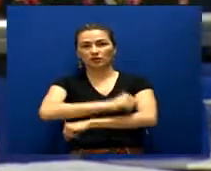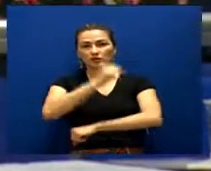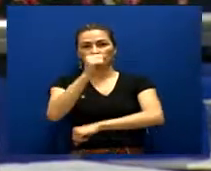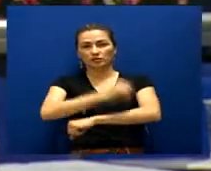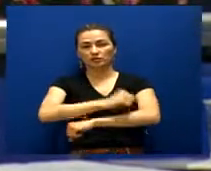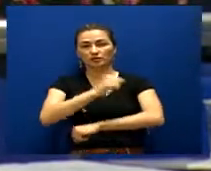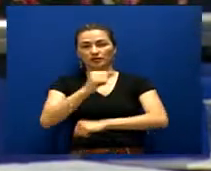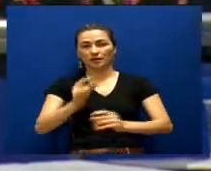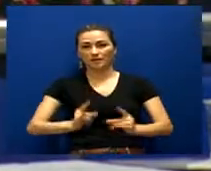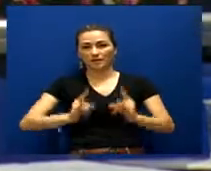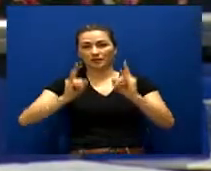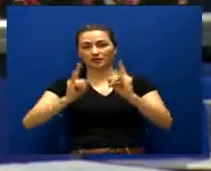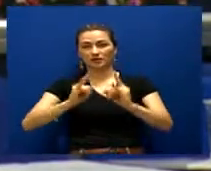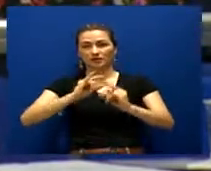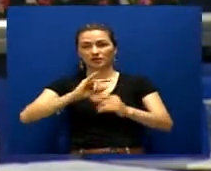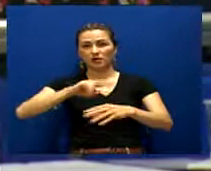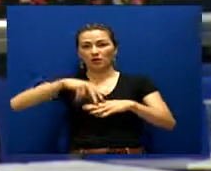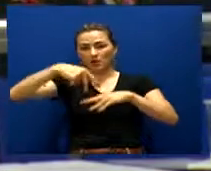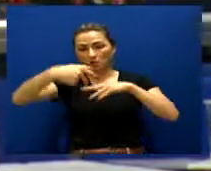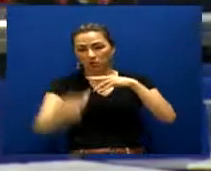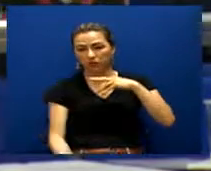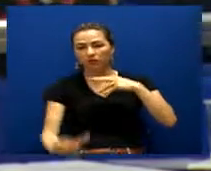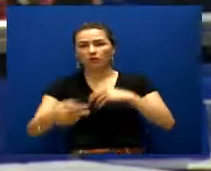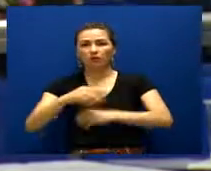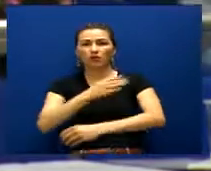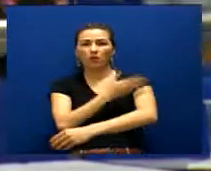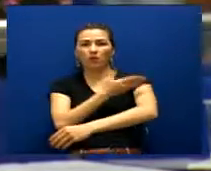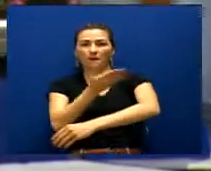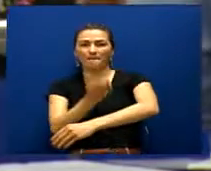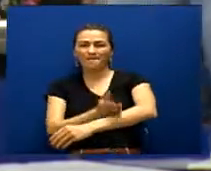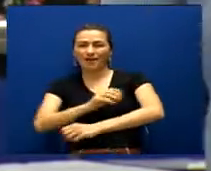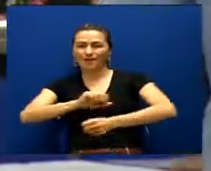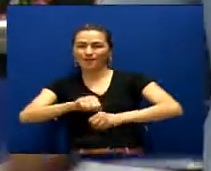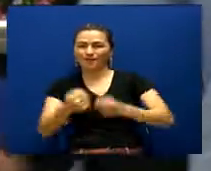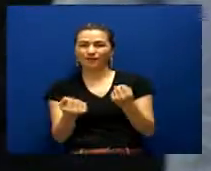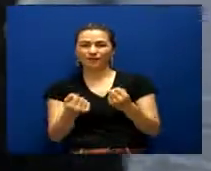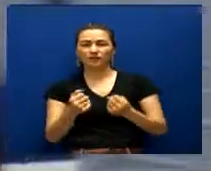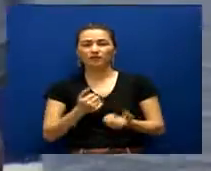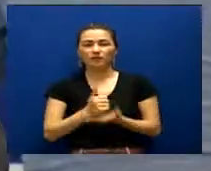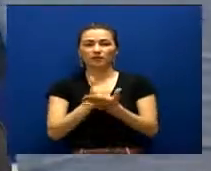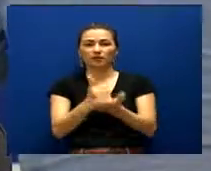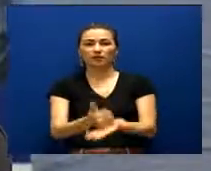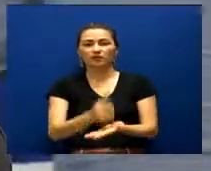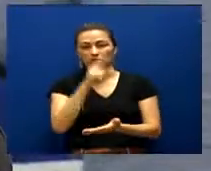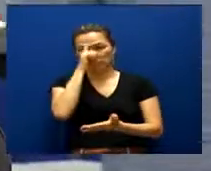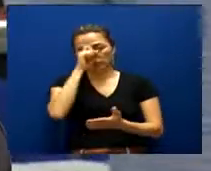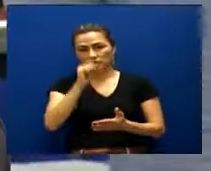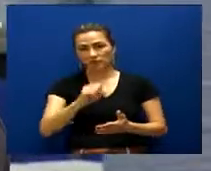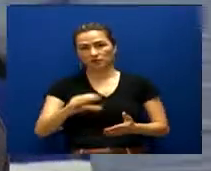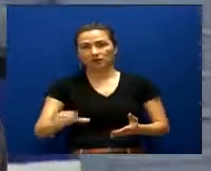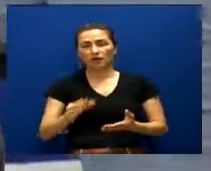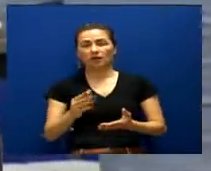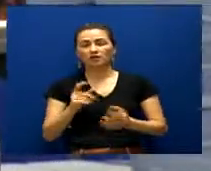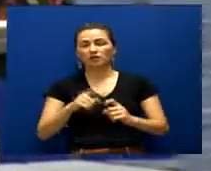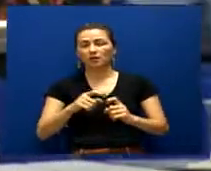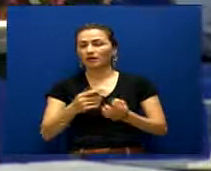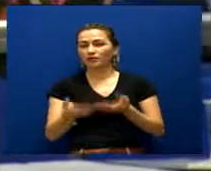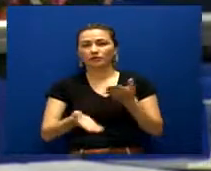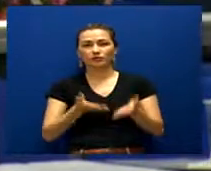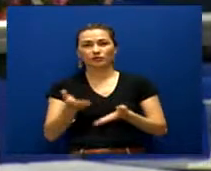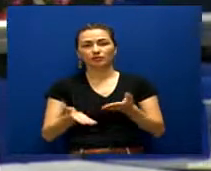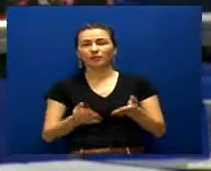quebrou o braço em 2 lugares. E eu tive que levá-la lá para ela ser tratada. Mas aquilo era